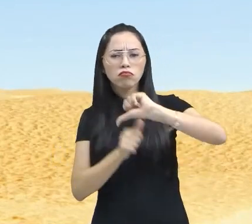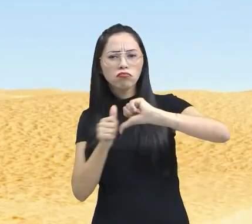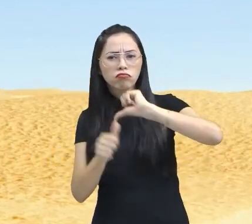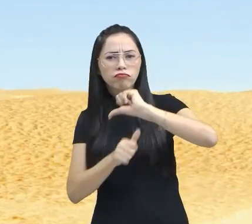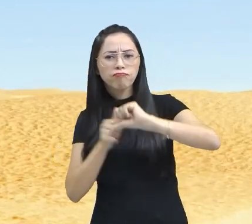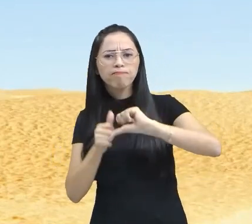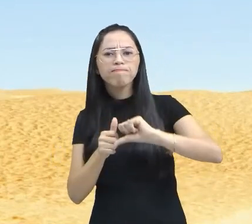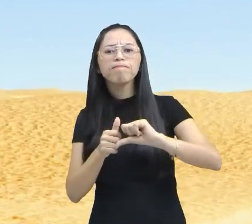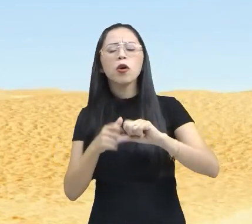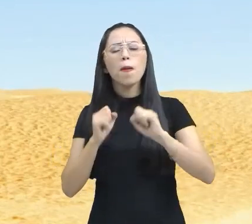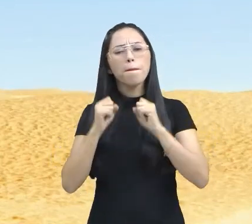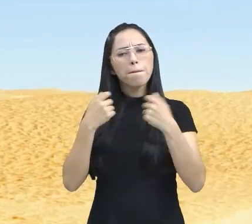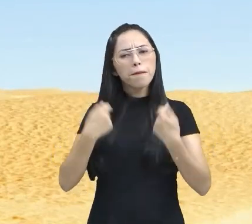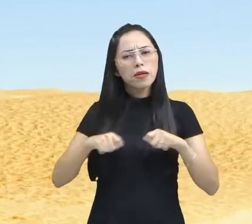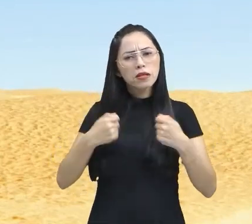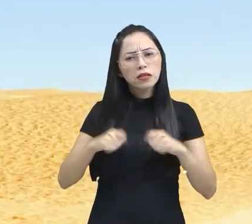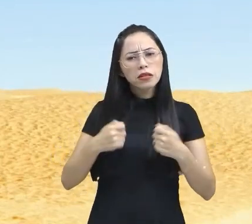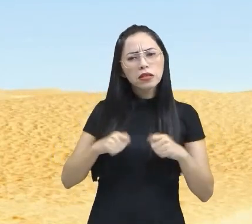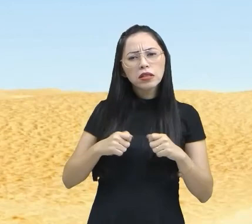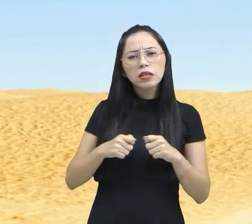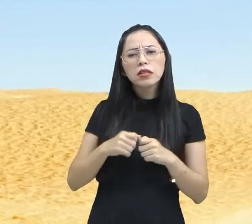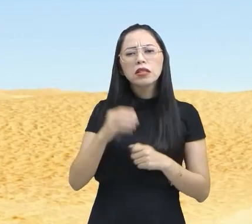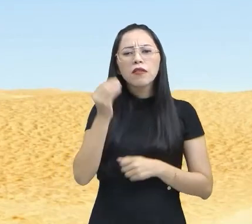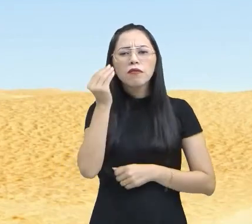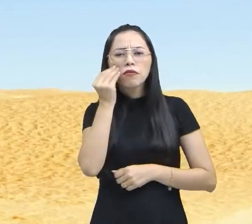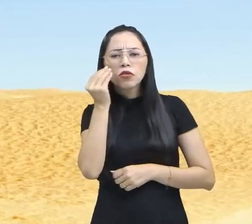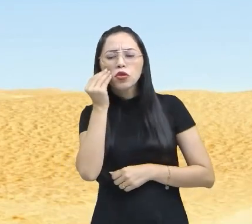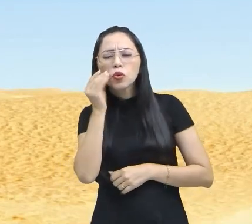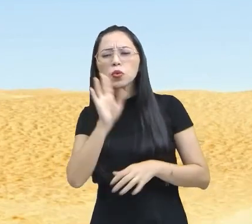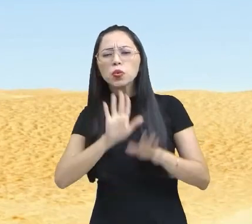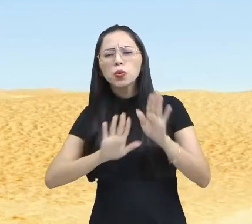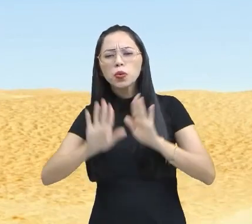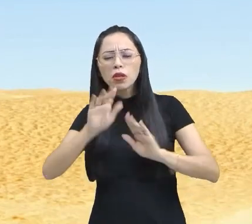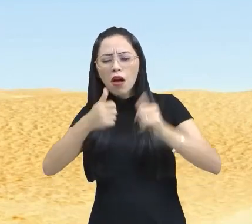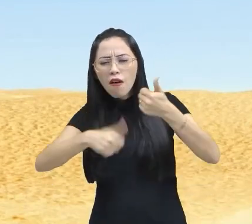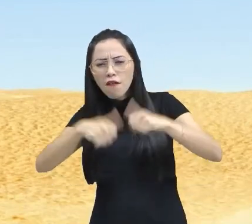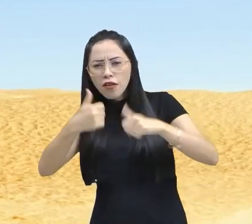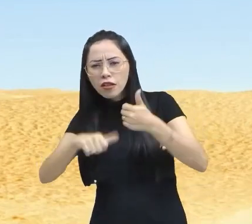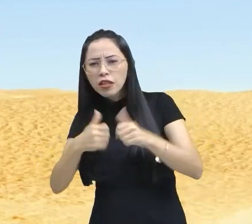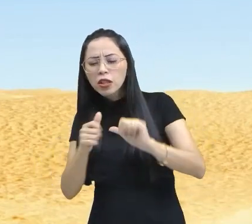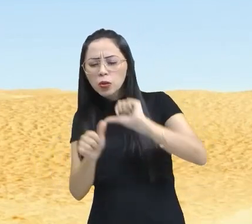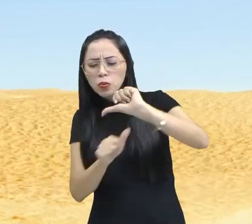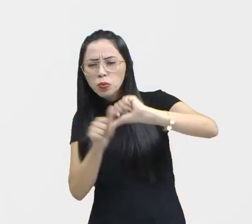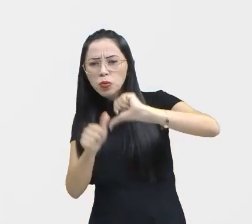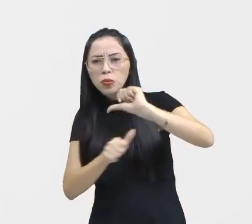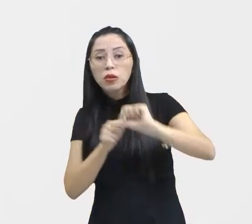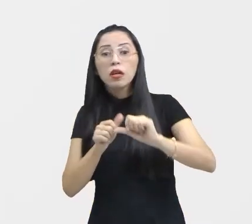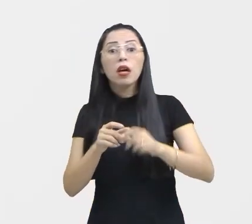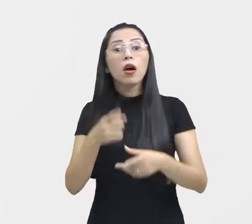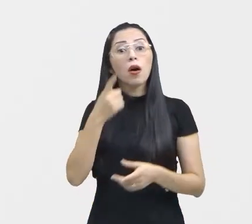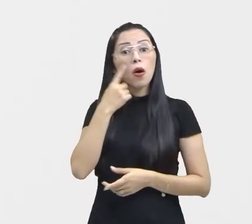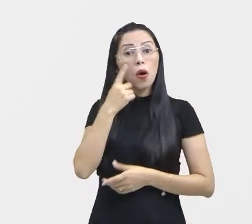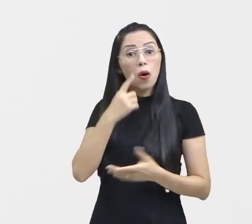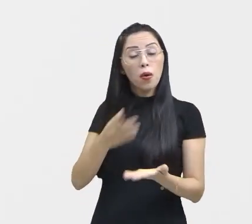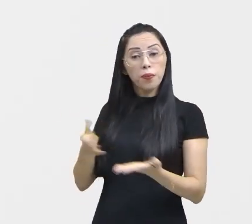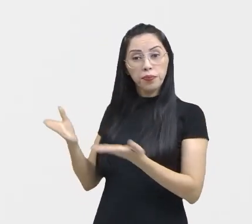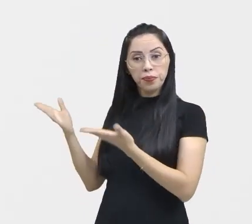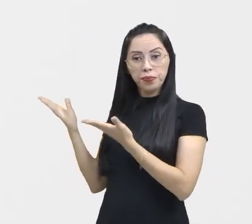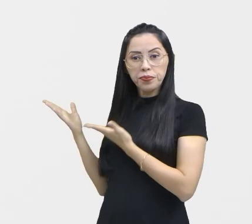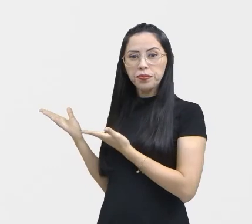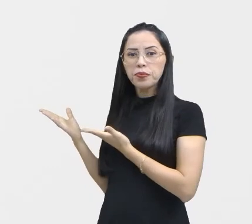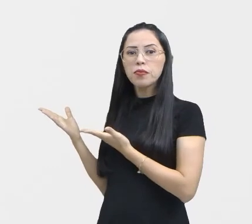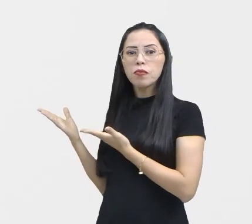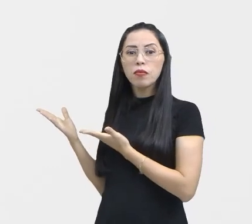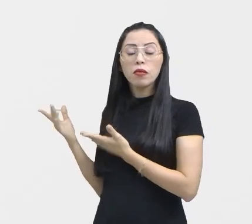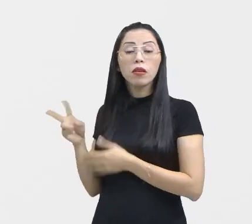cuidado. Essas conversões trabalham o quê? Com essas medidas. Quais são essas pequenas conversões que nós temos que saber? De olho na tela. Bom,